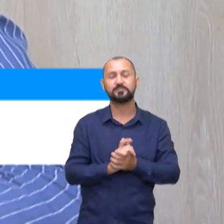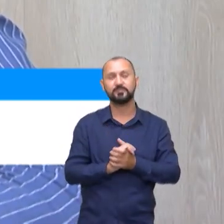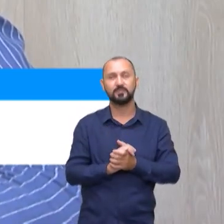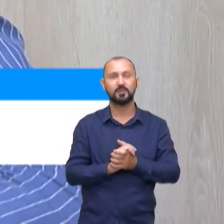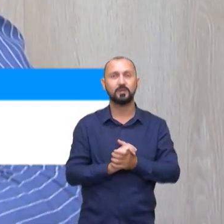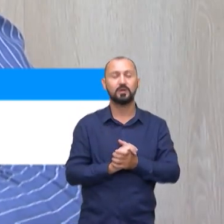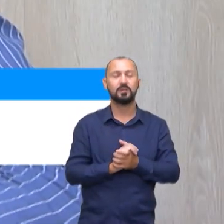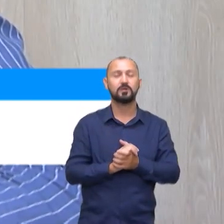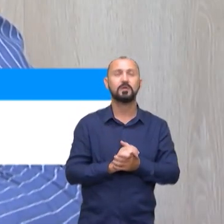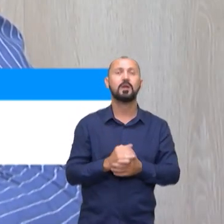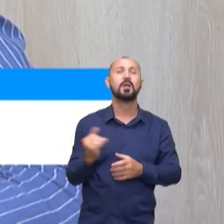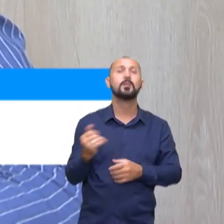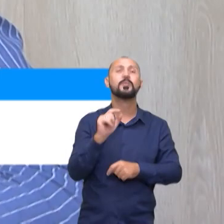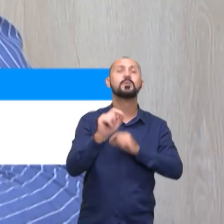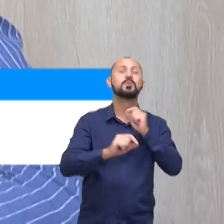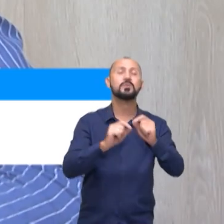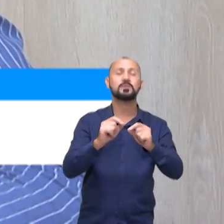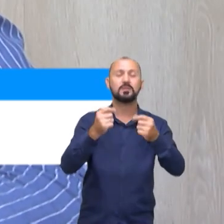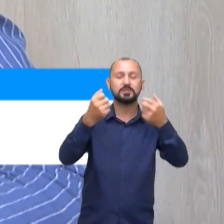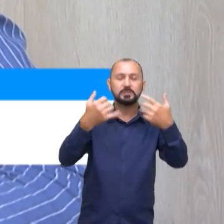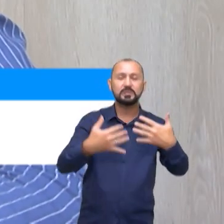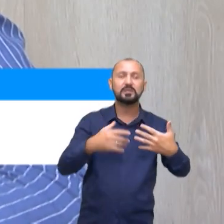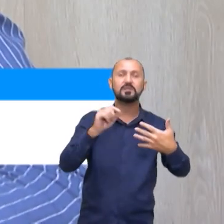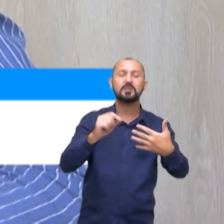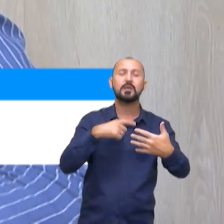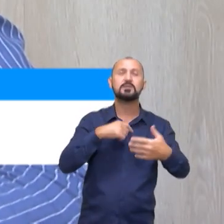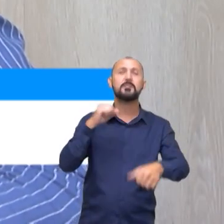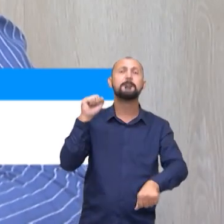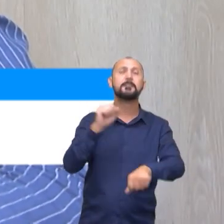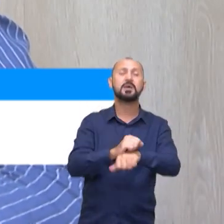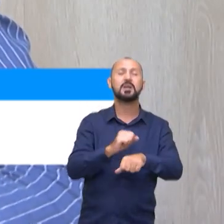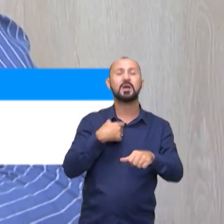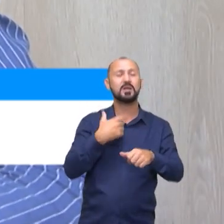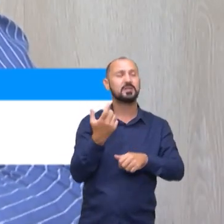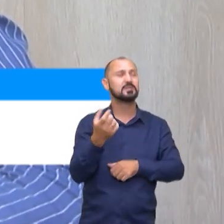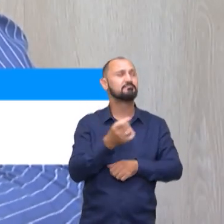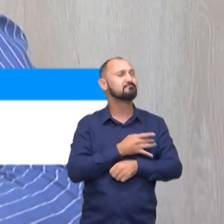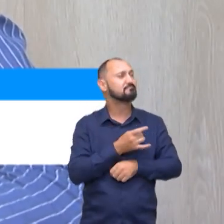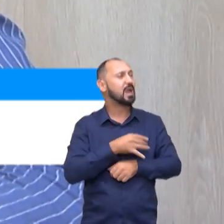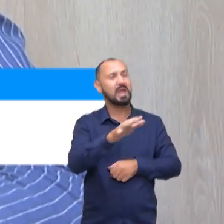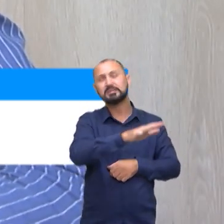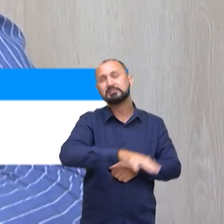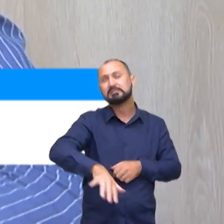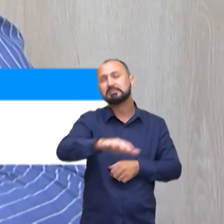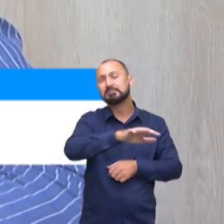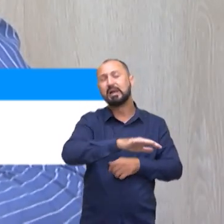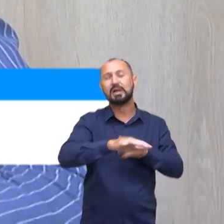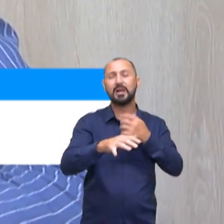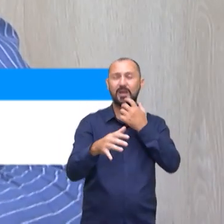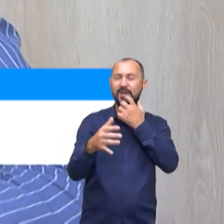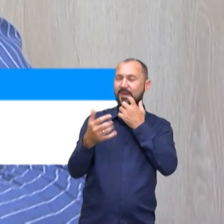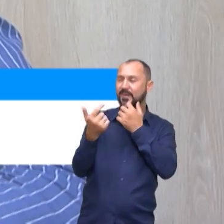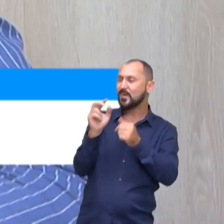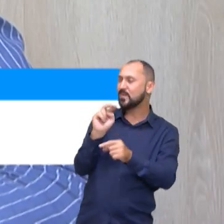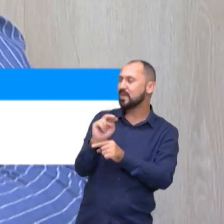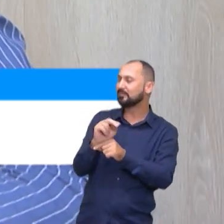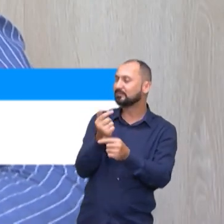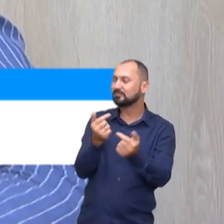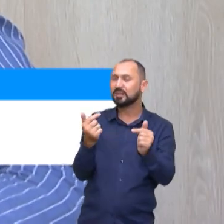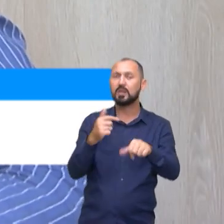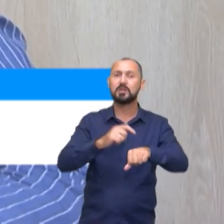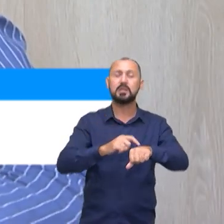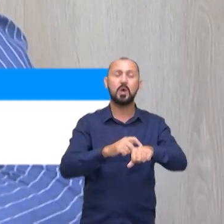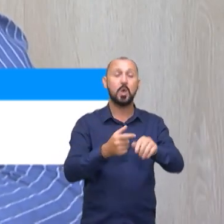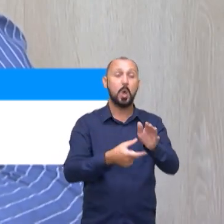geral. A importância de definir isso é também quebrar muito o tabu das pessoas não